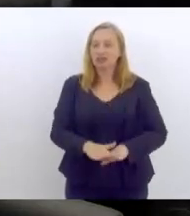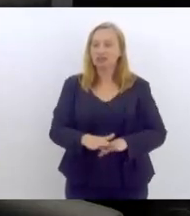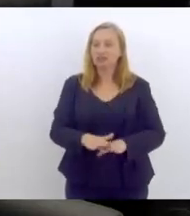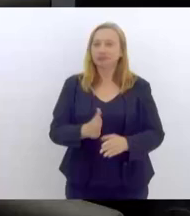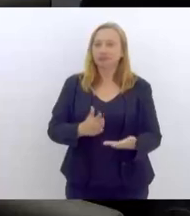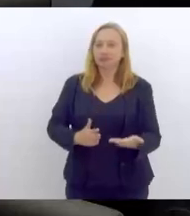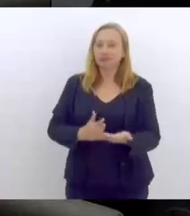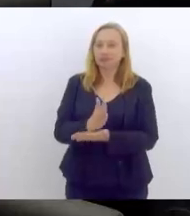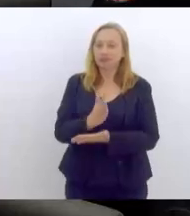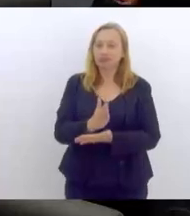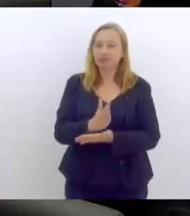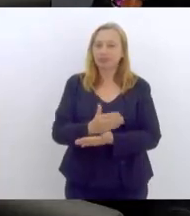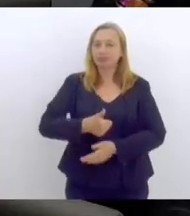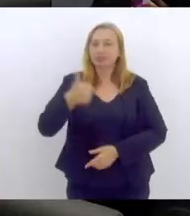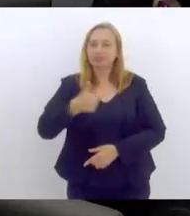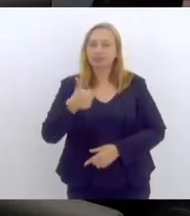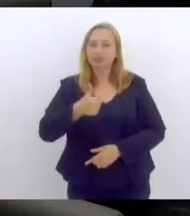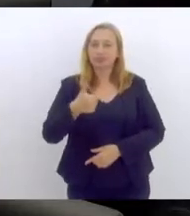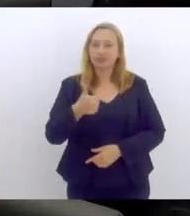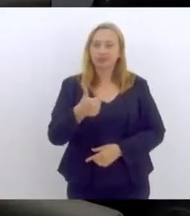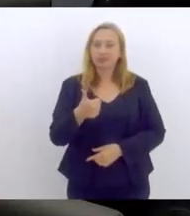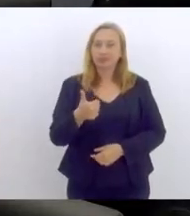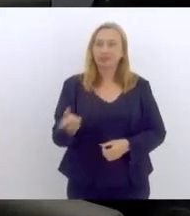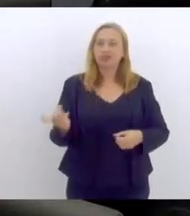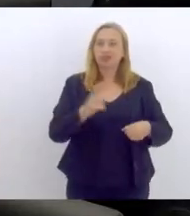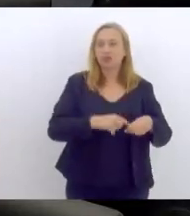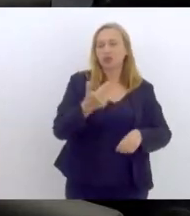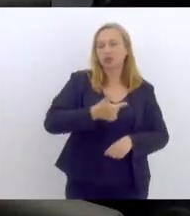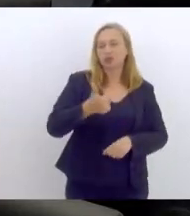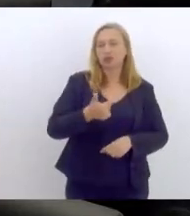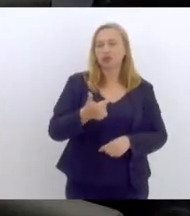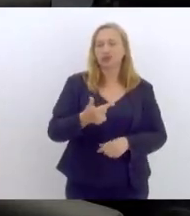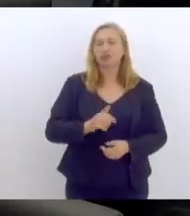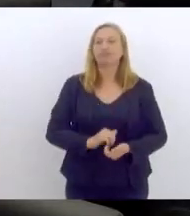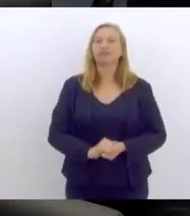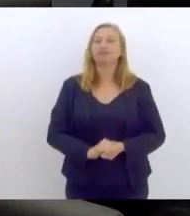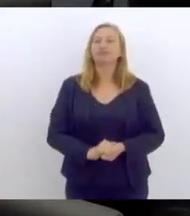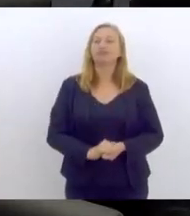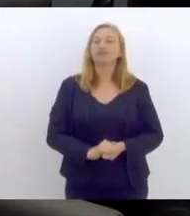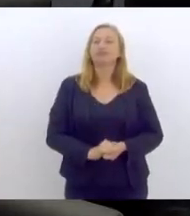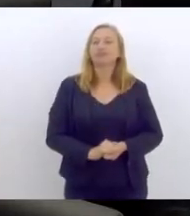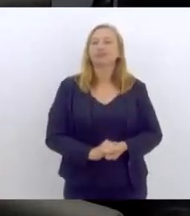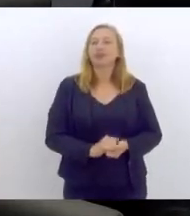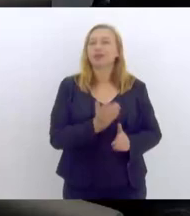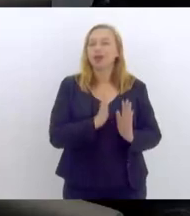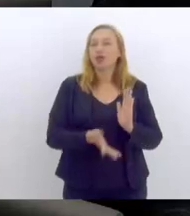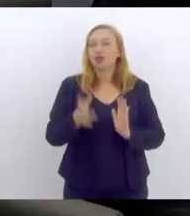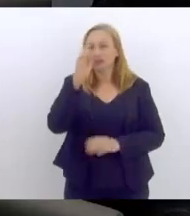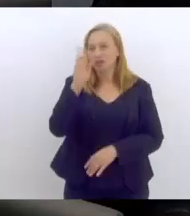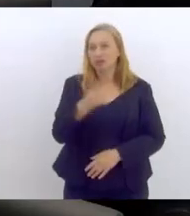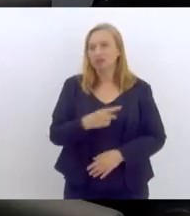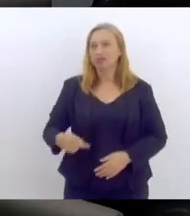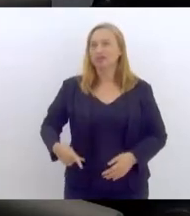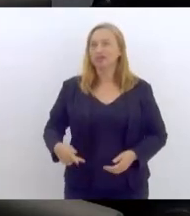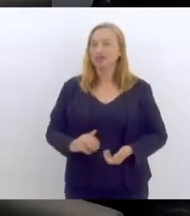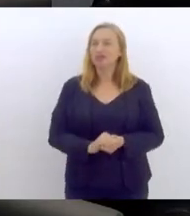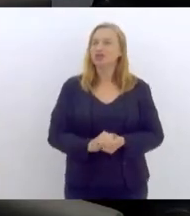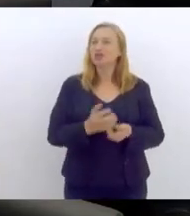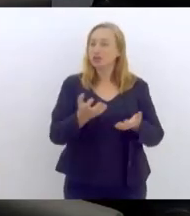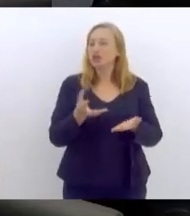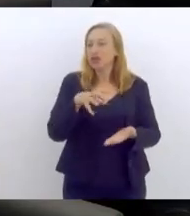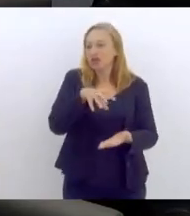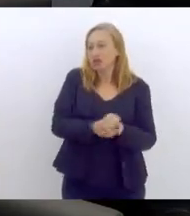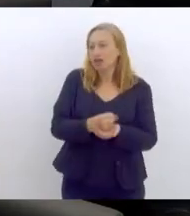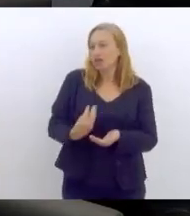estão. Aprovado em primeira, retorna em segunda. Discussão. Pela ordem, senhor presidente. Queria